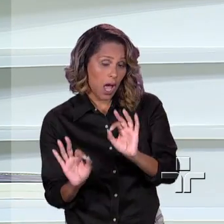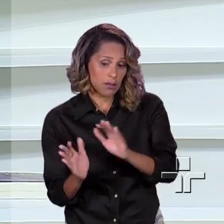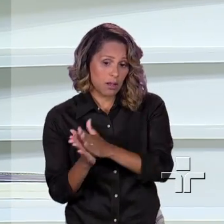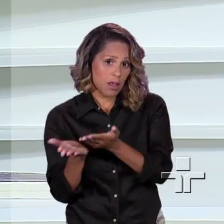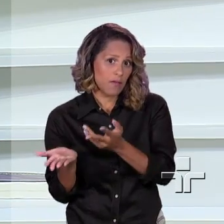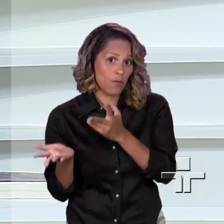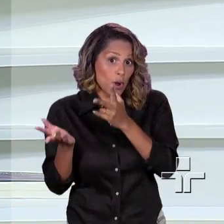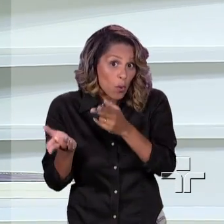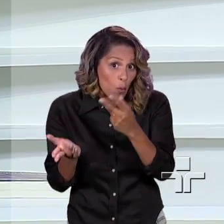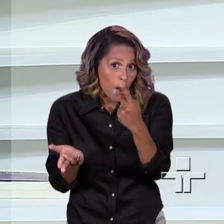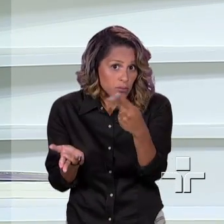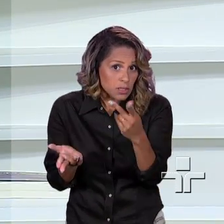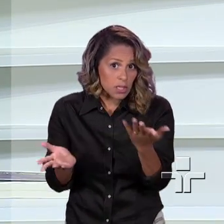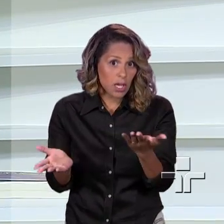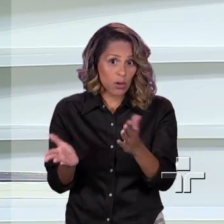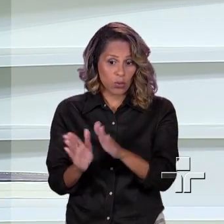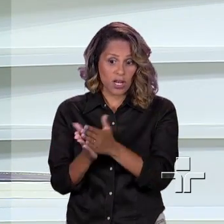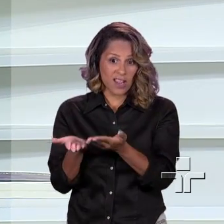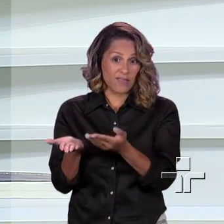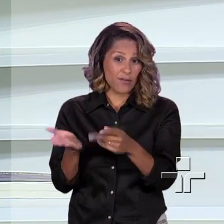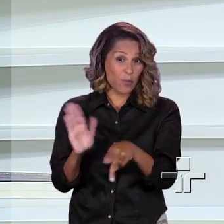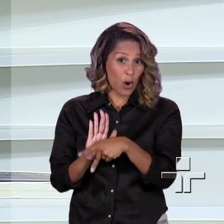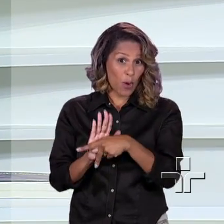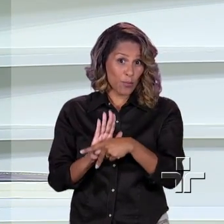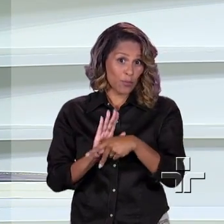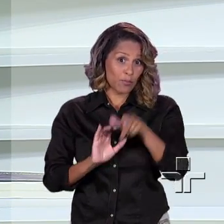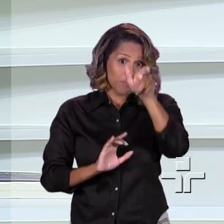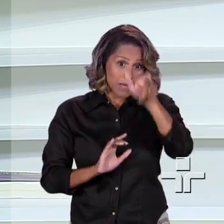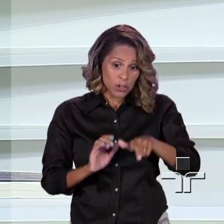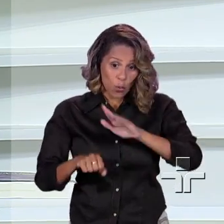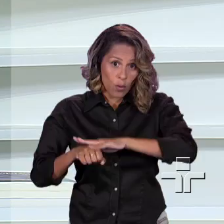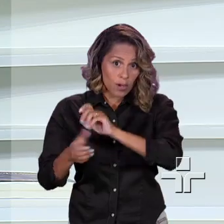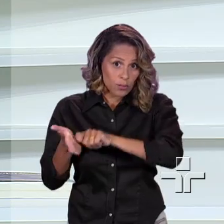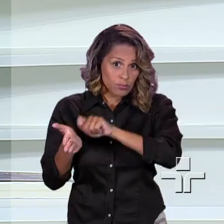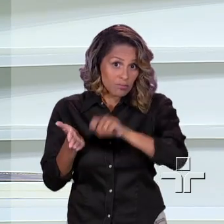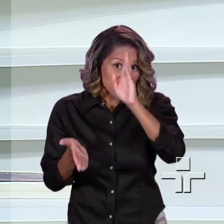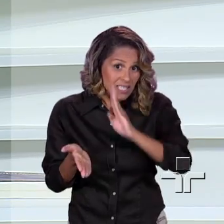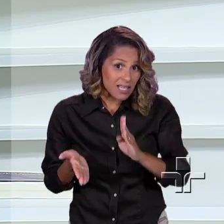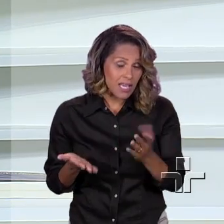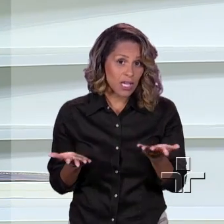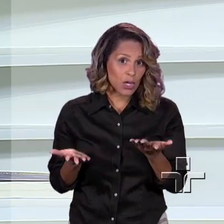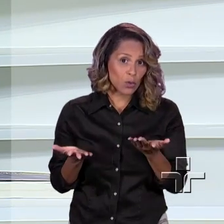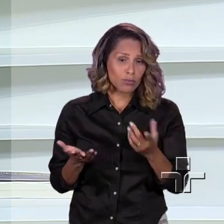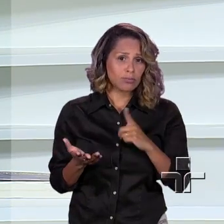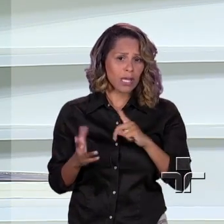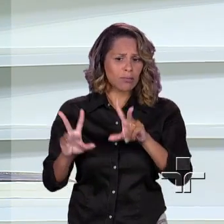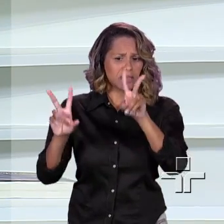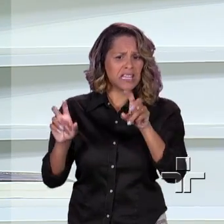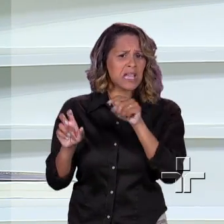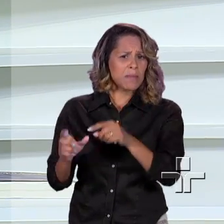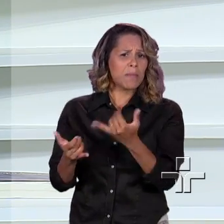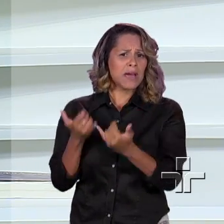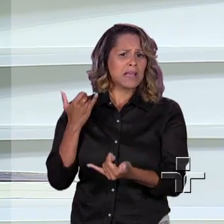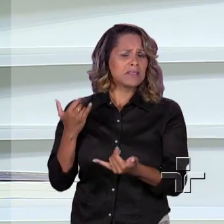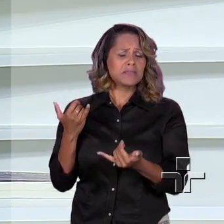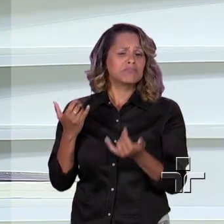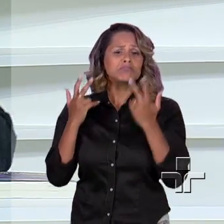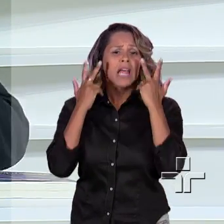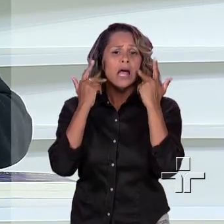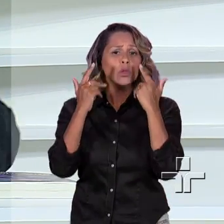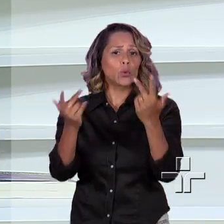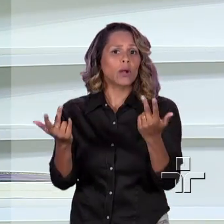de brasileiros que tratem dessa questão com tanta naturalidade. E assim,